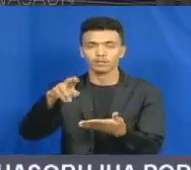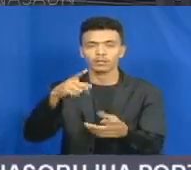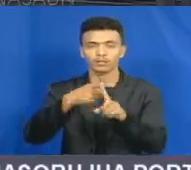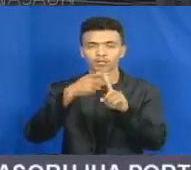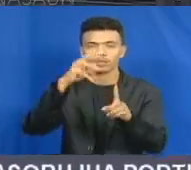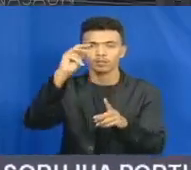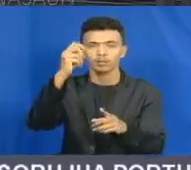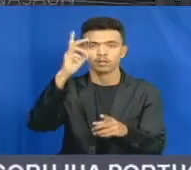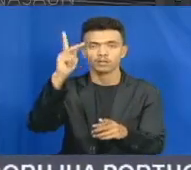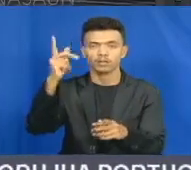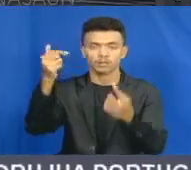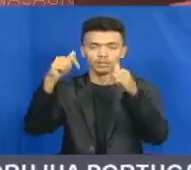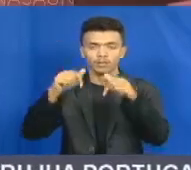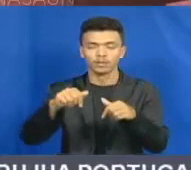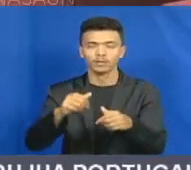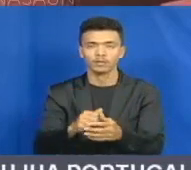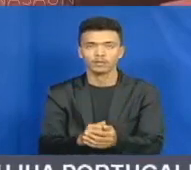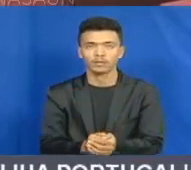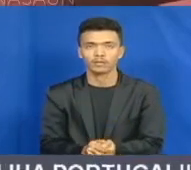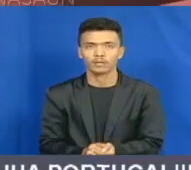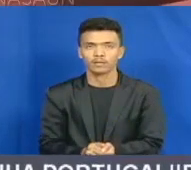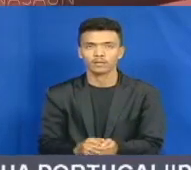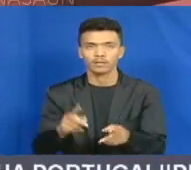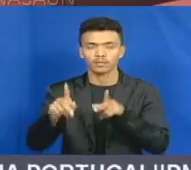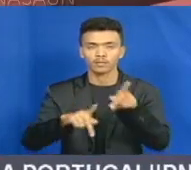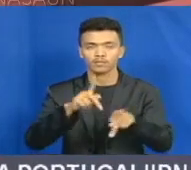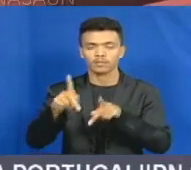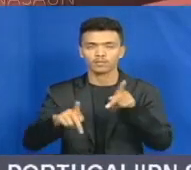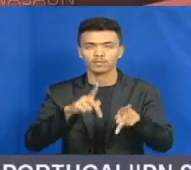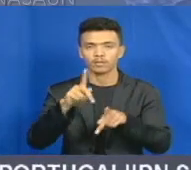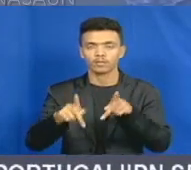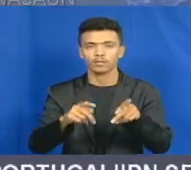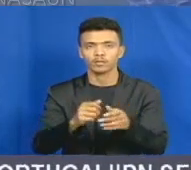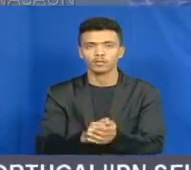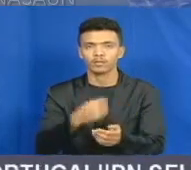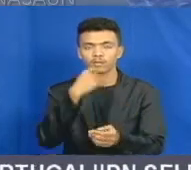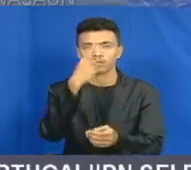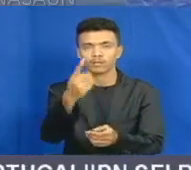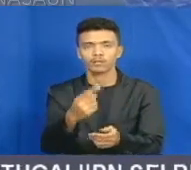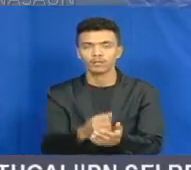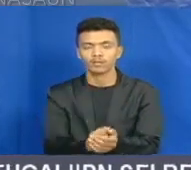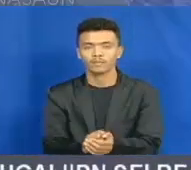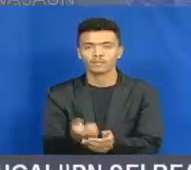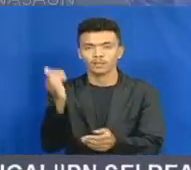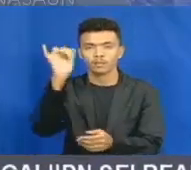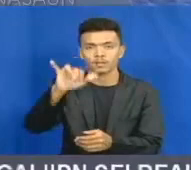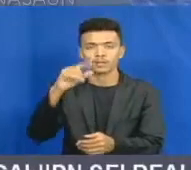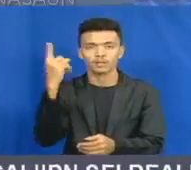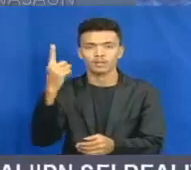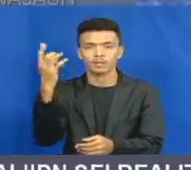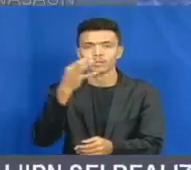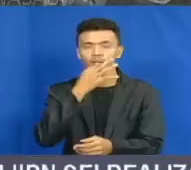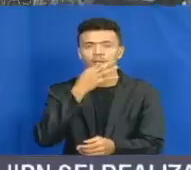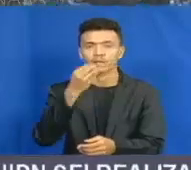bem, anessa não é ame de ato Consumidor Bernardo de Andrade Soares Ateten. Durante nesira sempre han ha